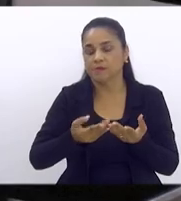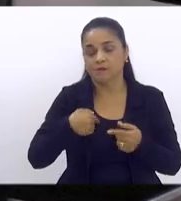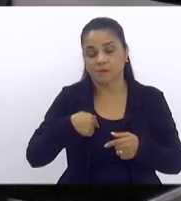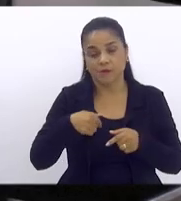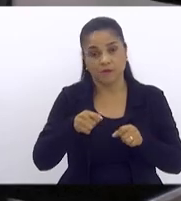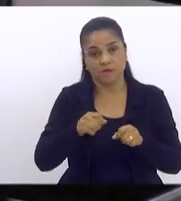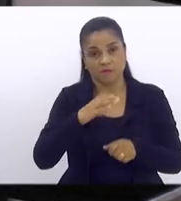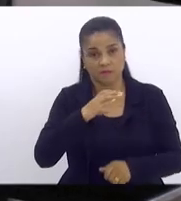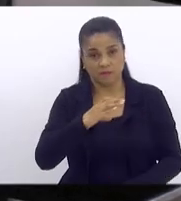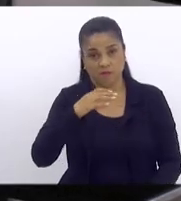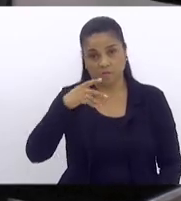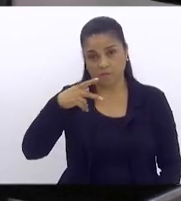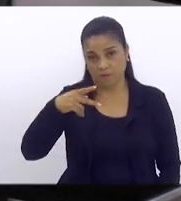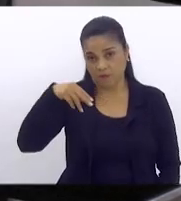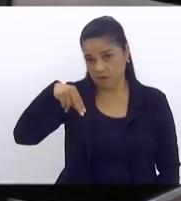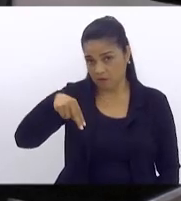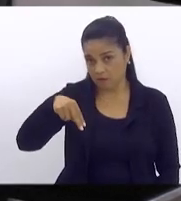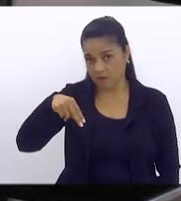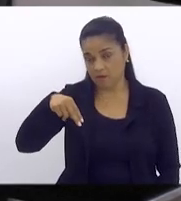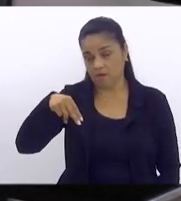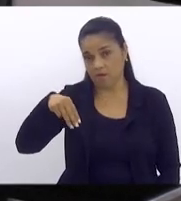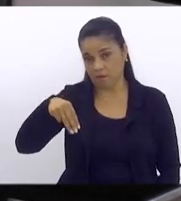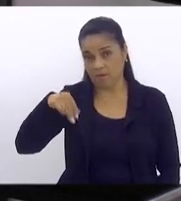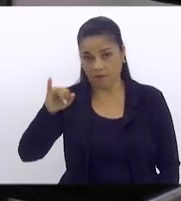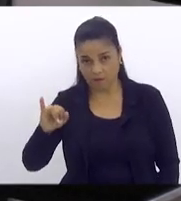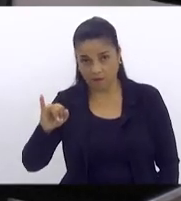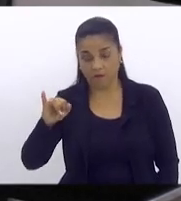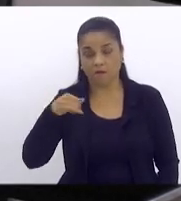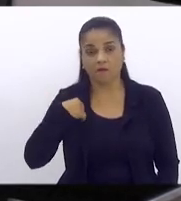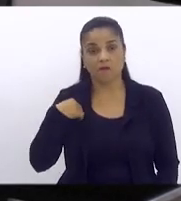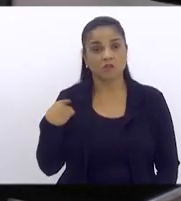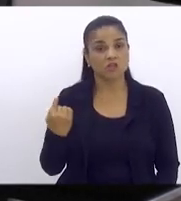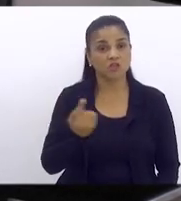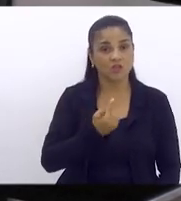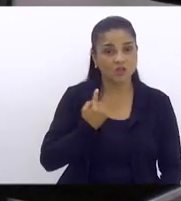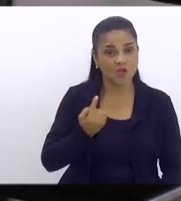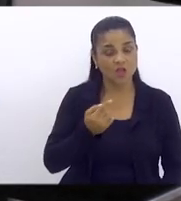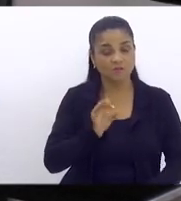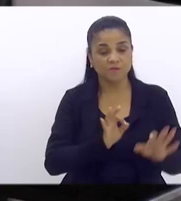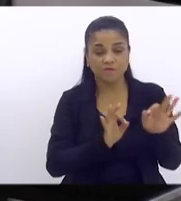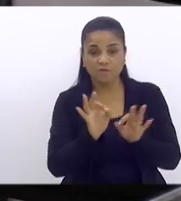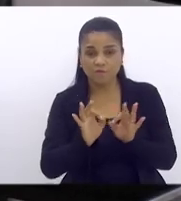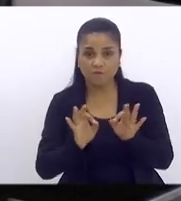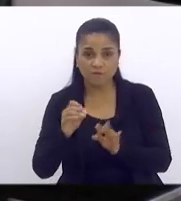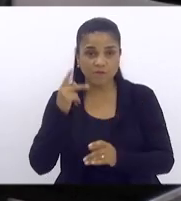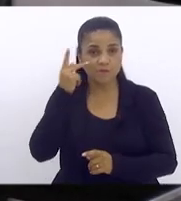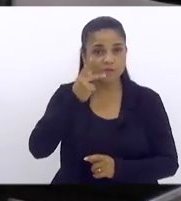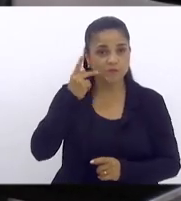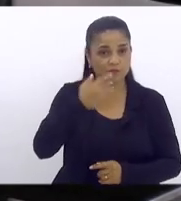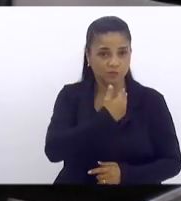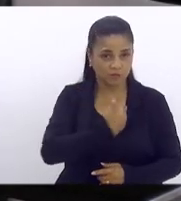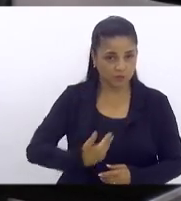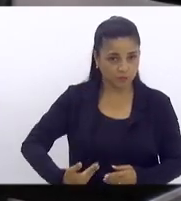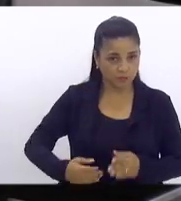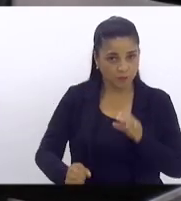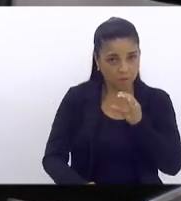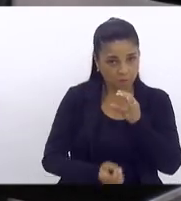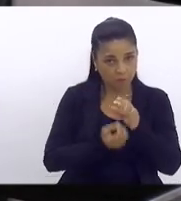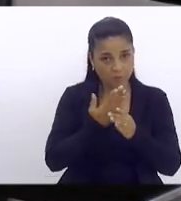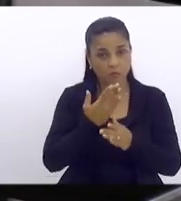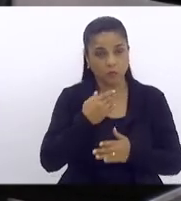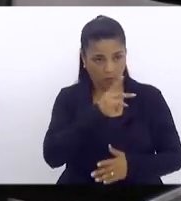na CPMI que nós estamos aqui também para formular políticas públicas, né, minha presidenta